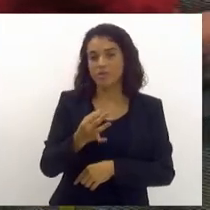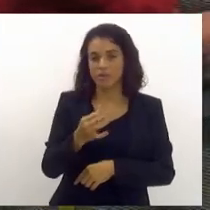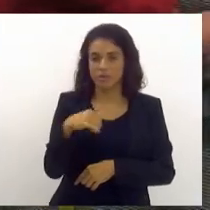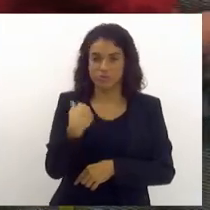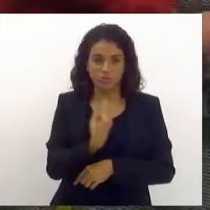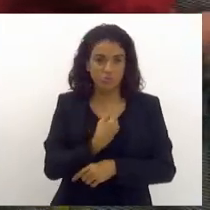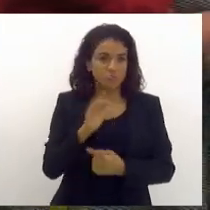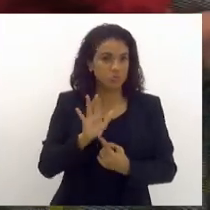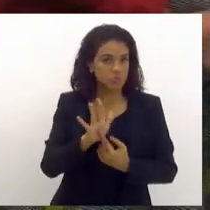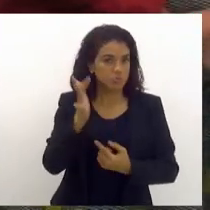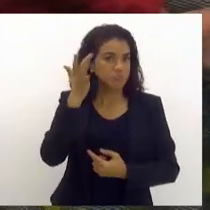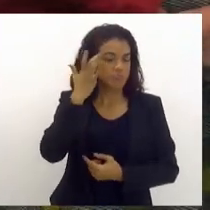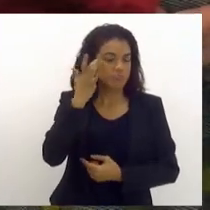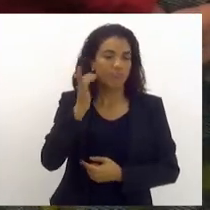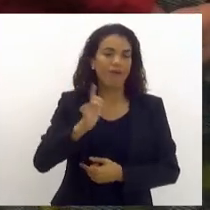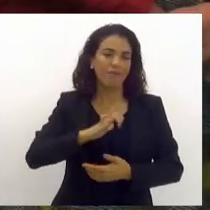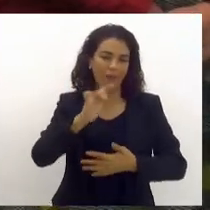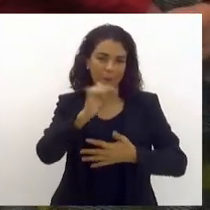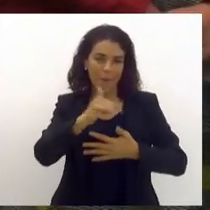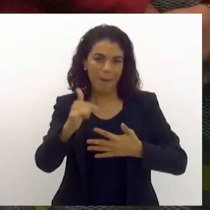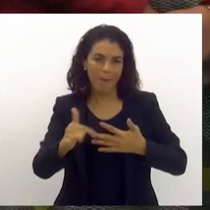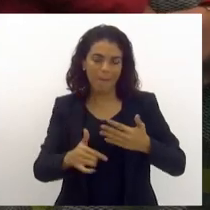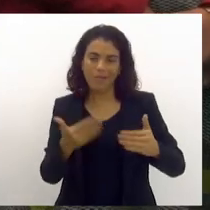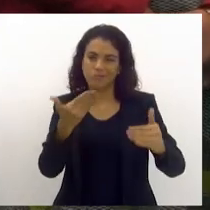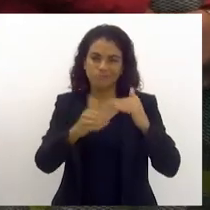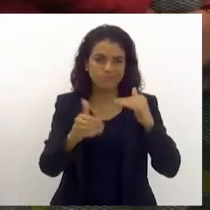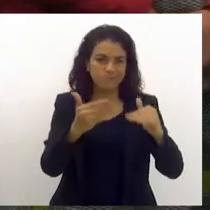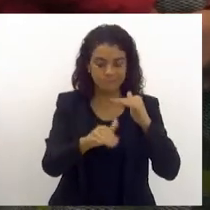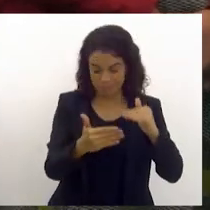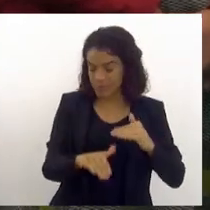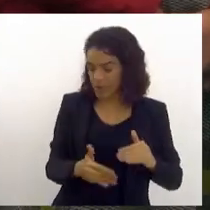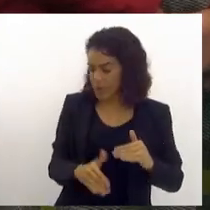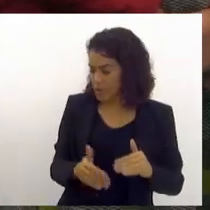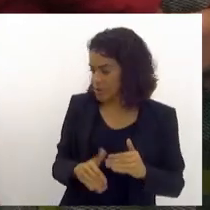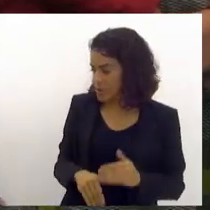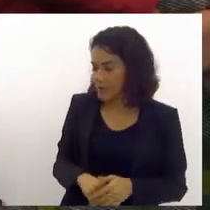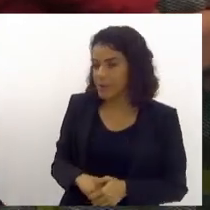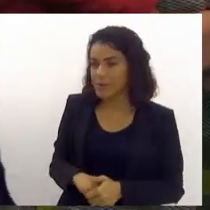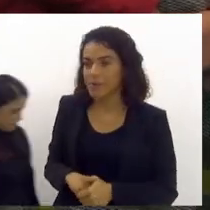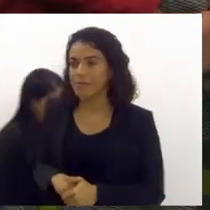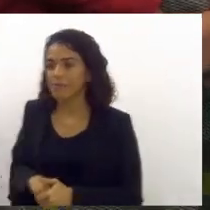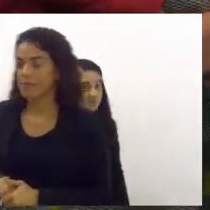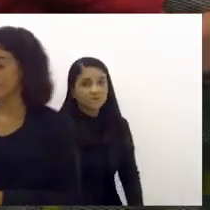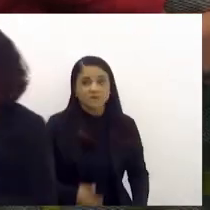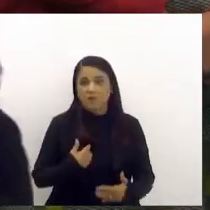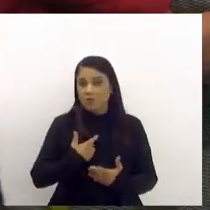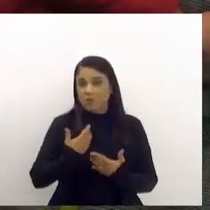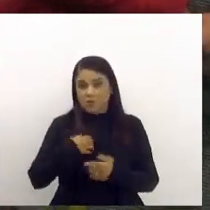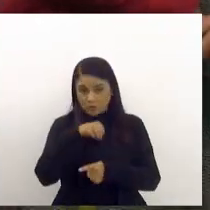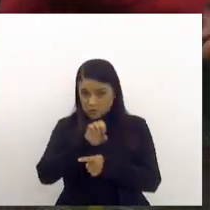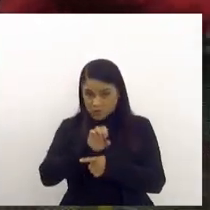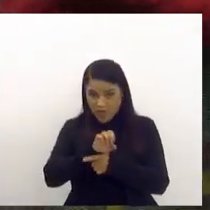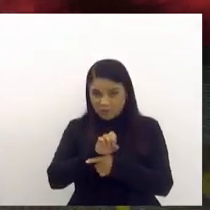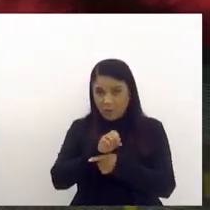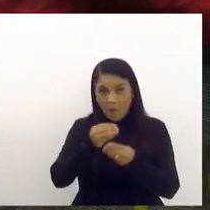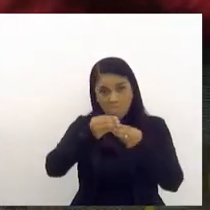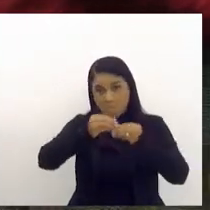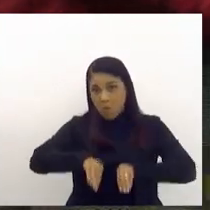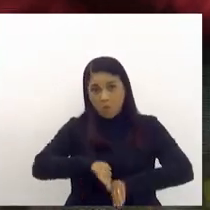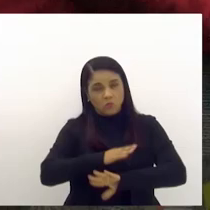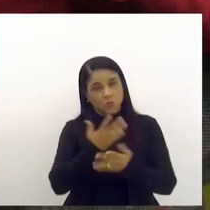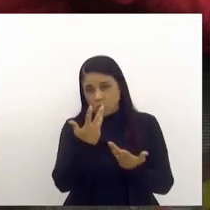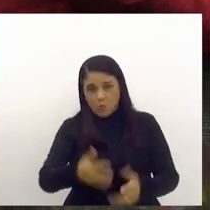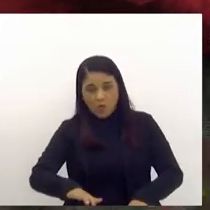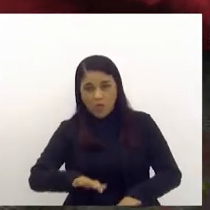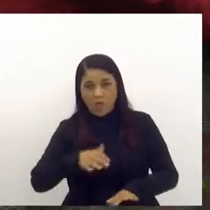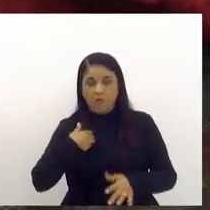mostrou maturidade, mas tem muitas coisas que a gente discorda, farpar do jogo, que a gente não quer que o Estado quebre, né, e muito menos que os